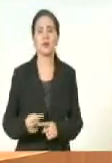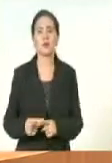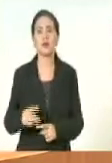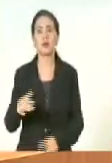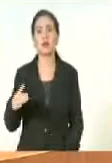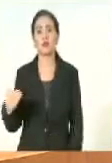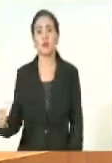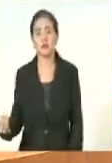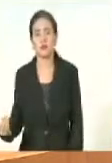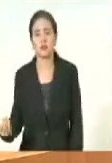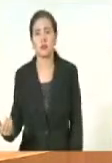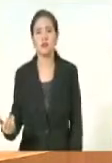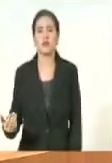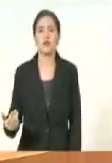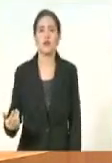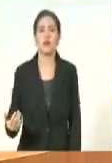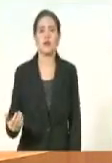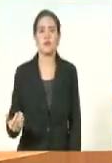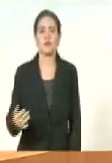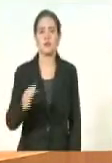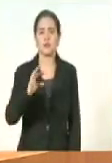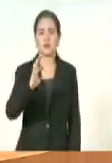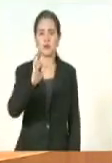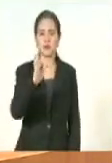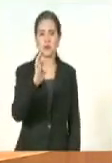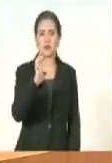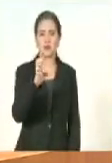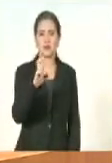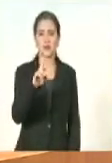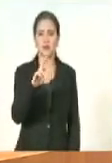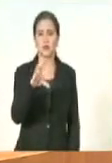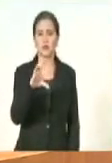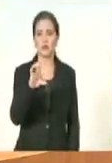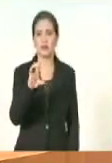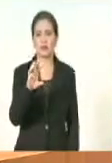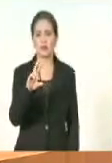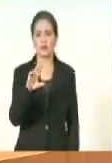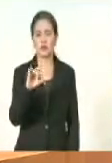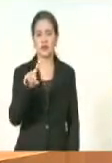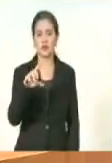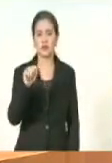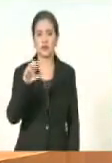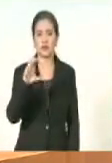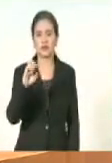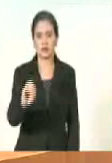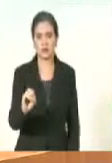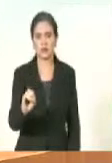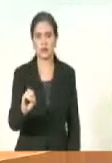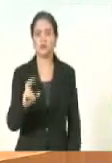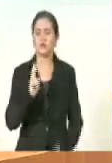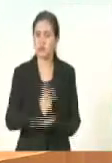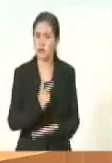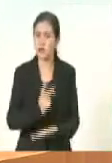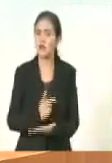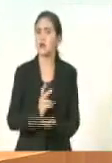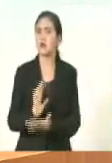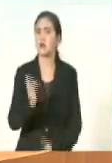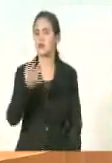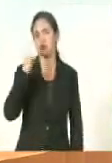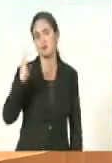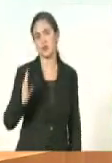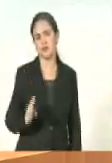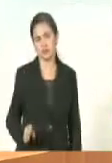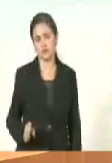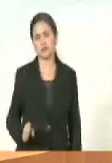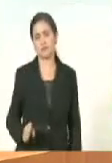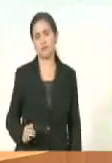terceirização, o Brasil sempre vivenciou terceirização. Agora, o que está acontecendo é a perspectiva de uma regulamentação. E eu sou a